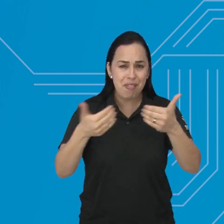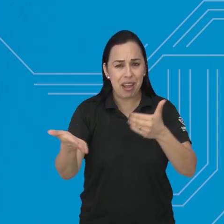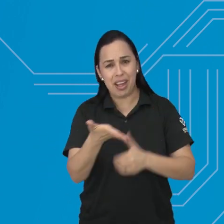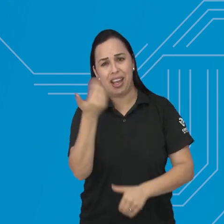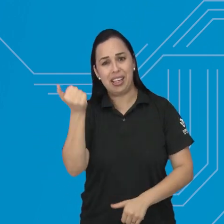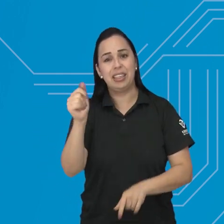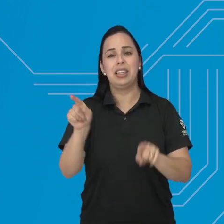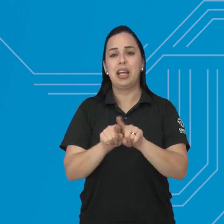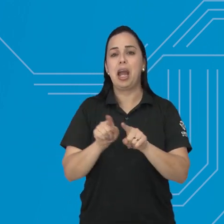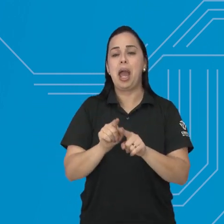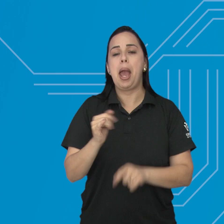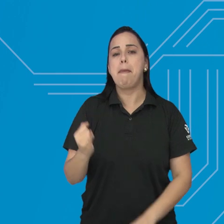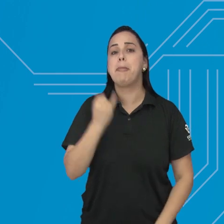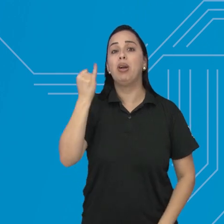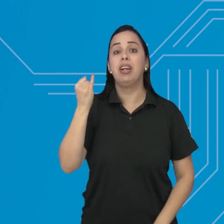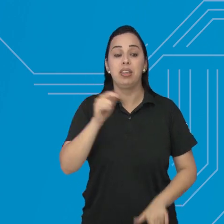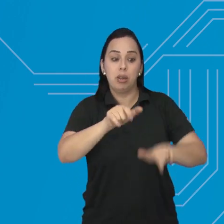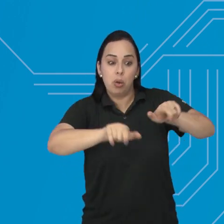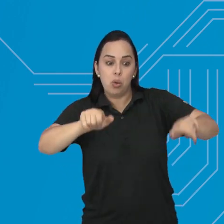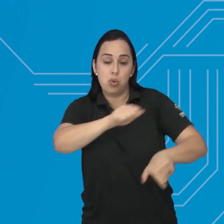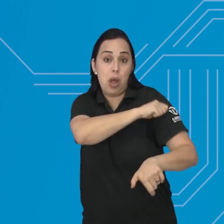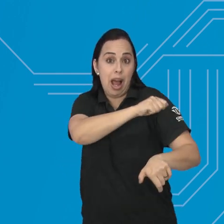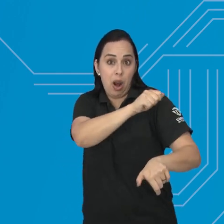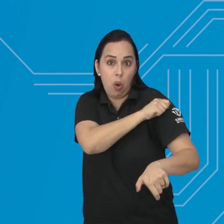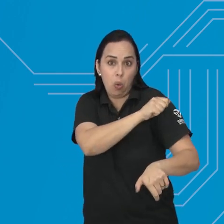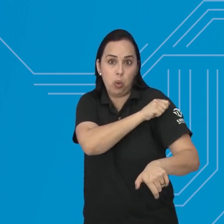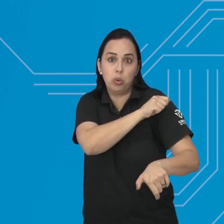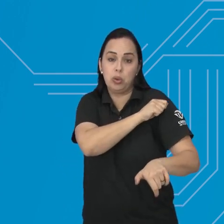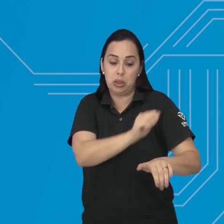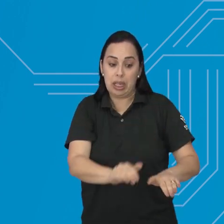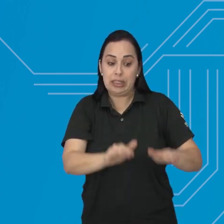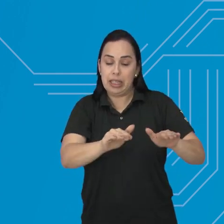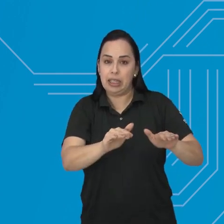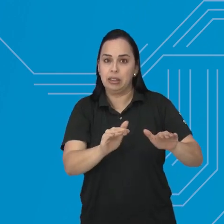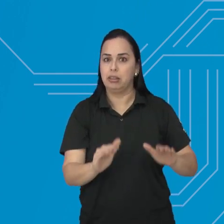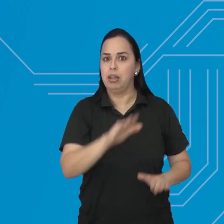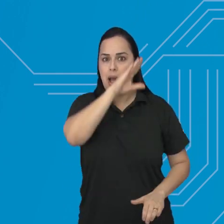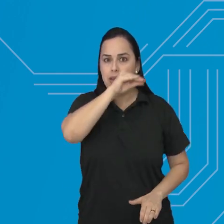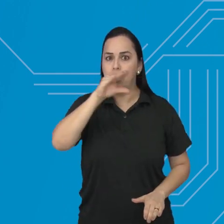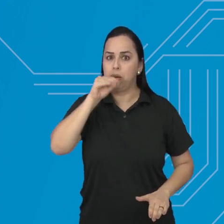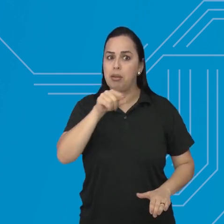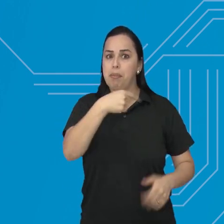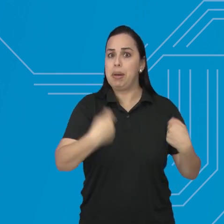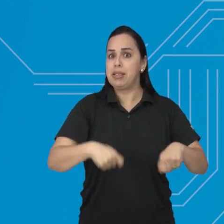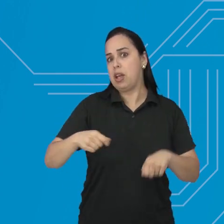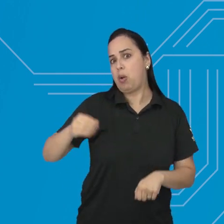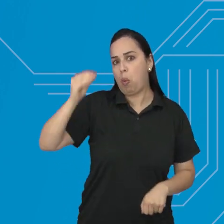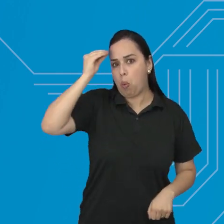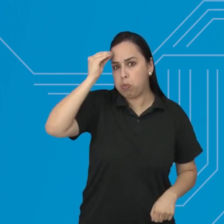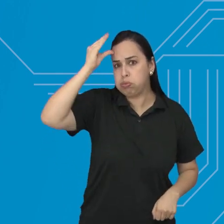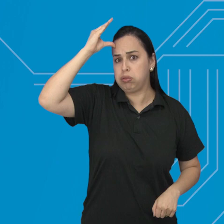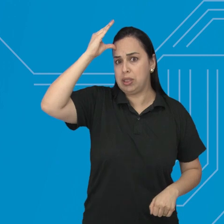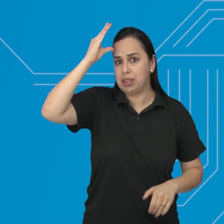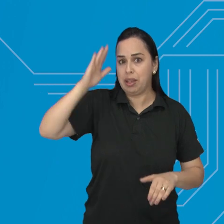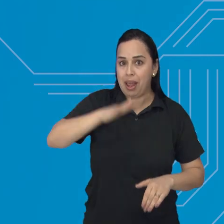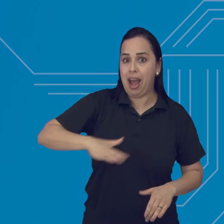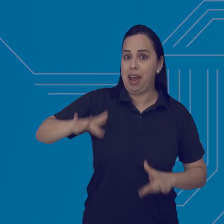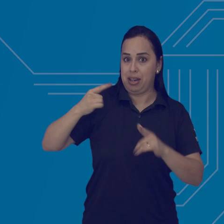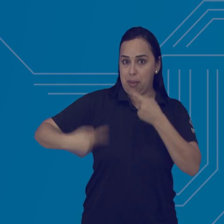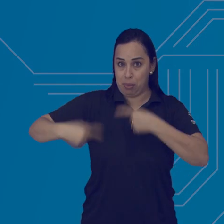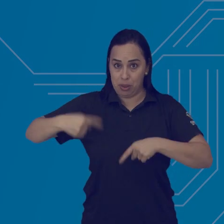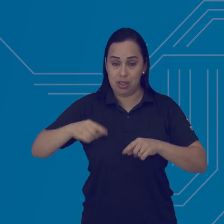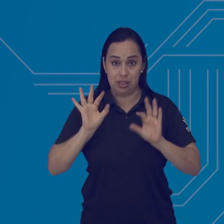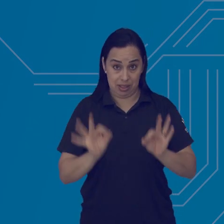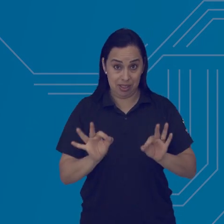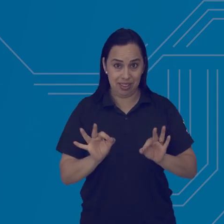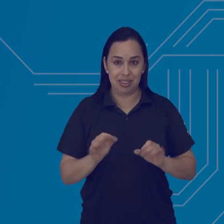muito importante que essas crianças pré-adolescentes tenham acesso e conhecimento à política da cidade desde cedo, não é mesmo? E o